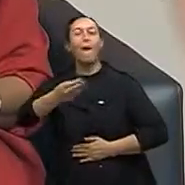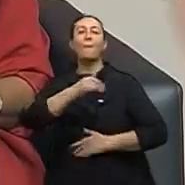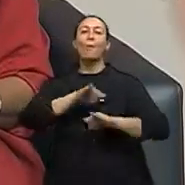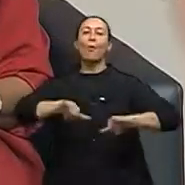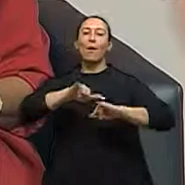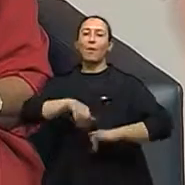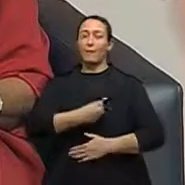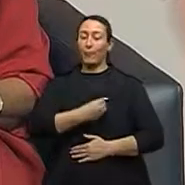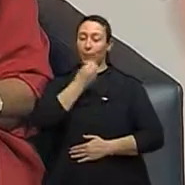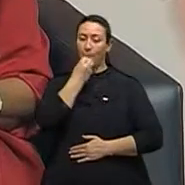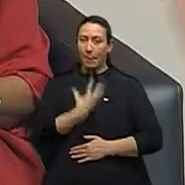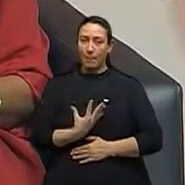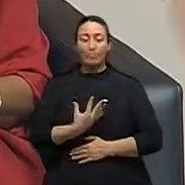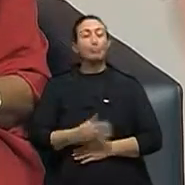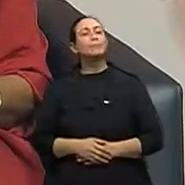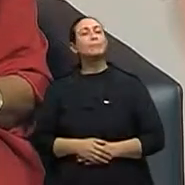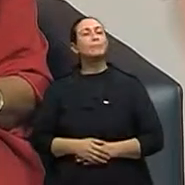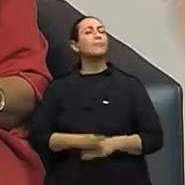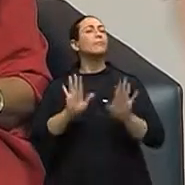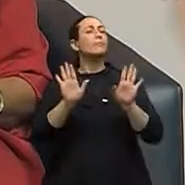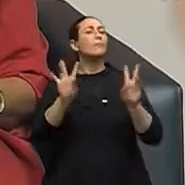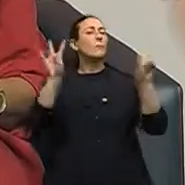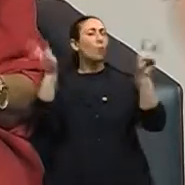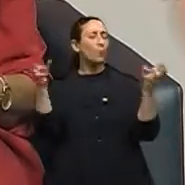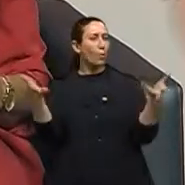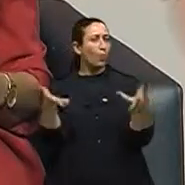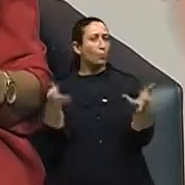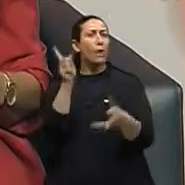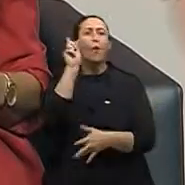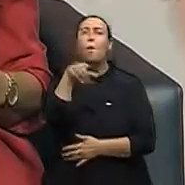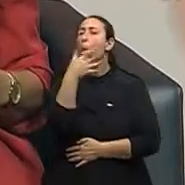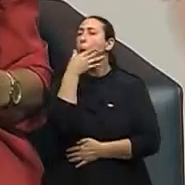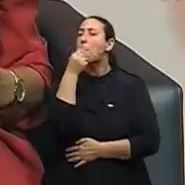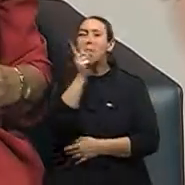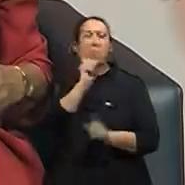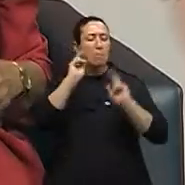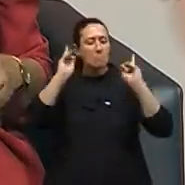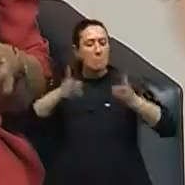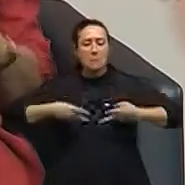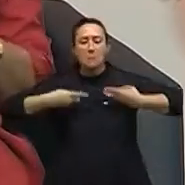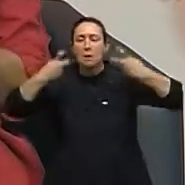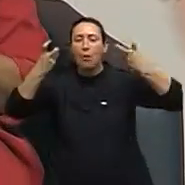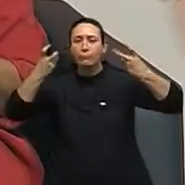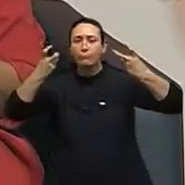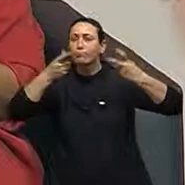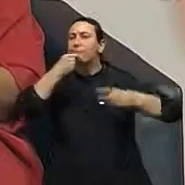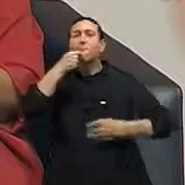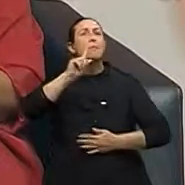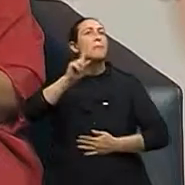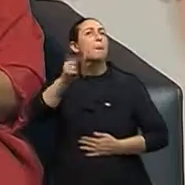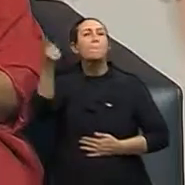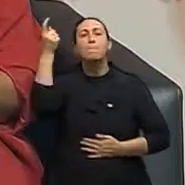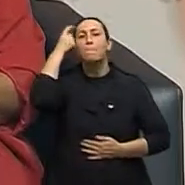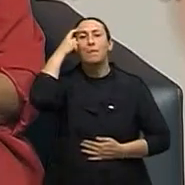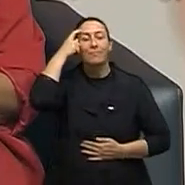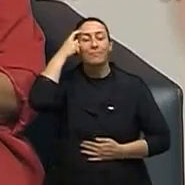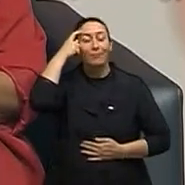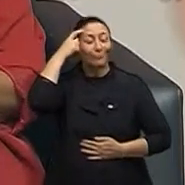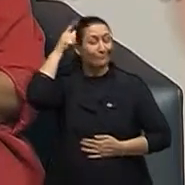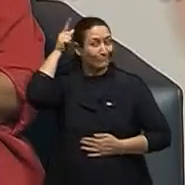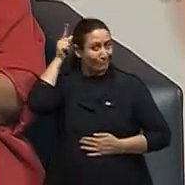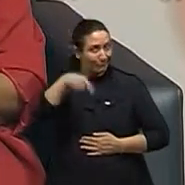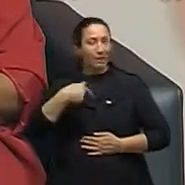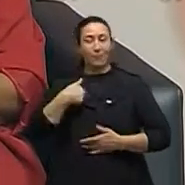tema de hoje é o que os homens não pensam sobre a fase de envelhecer eu continuo a nossa conversa com a diretora do